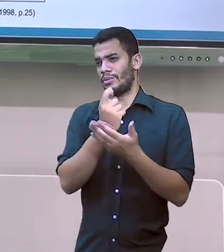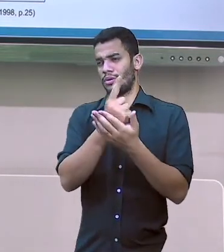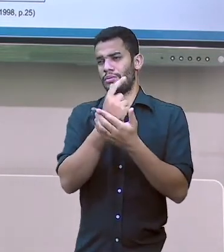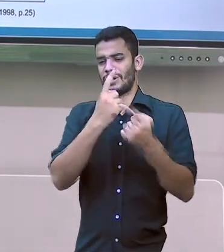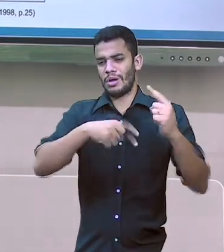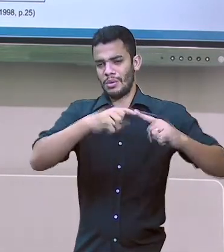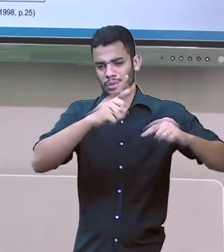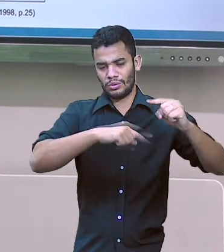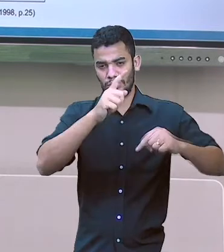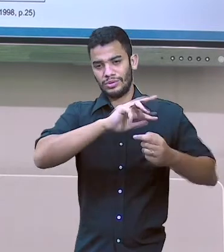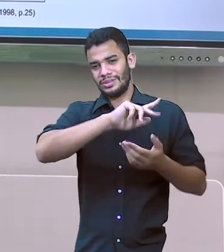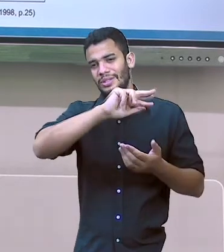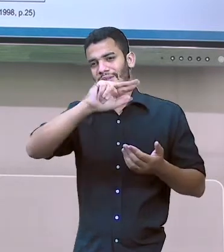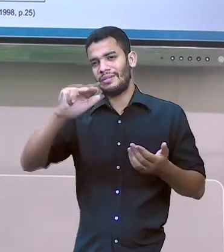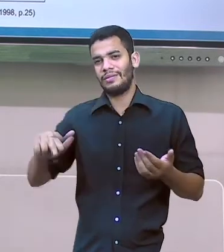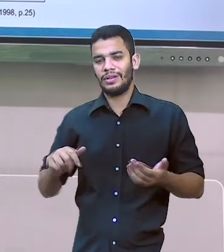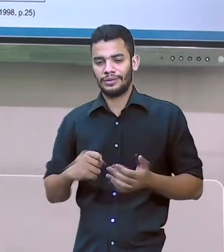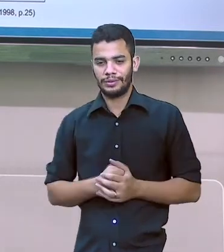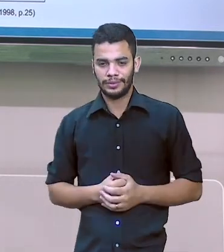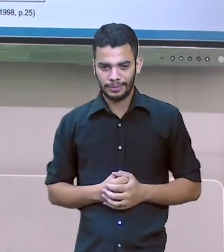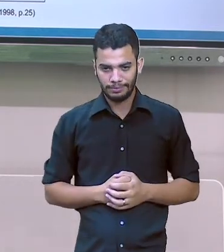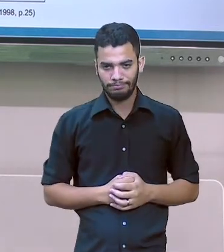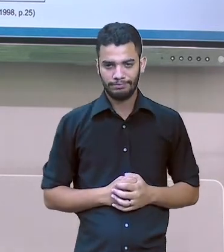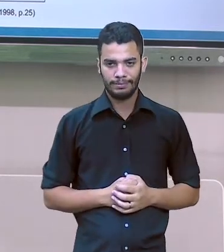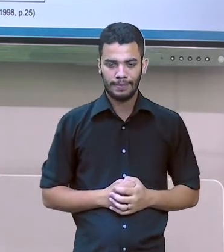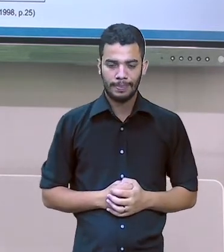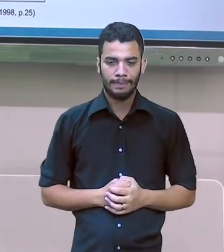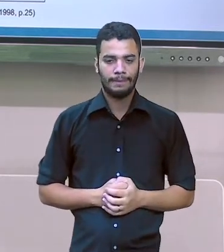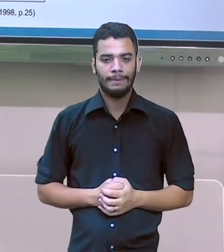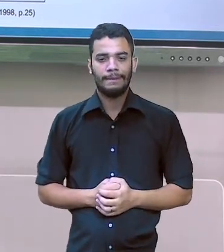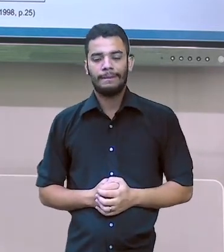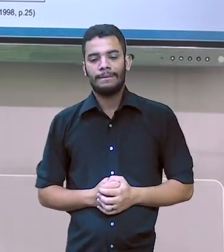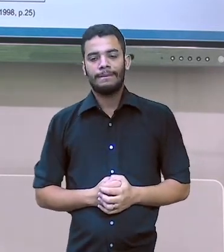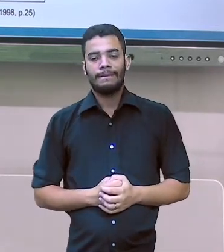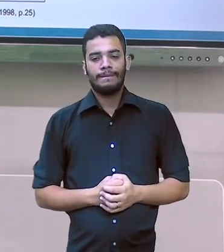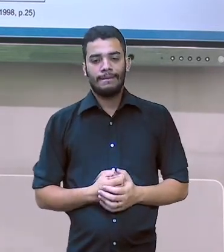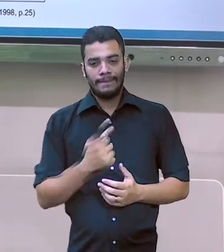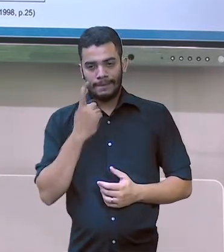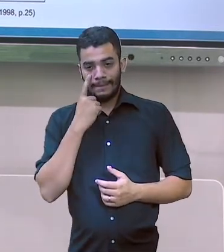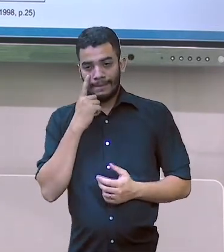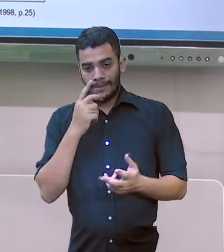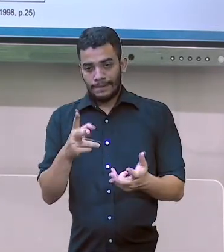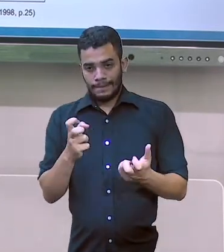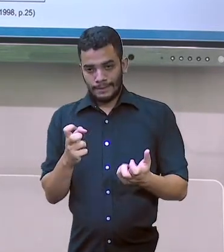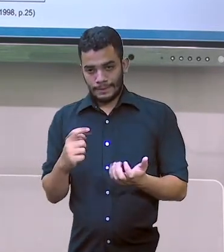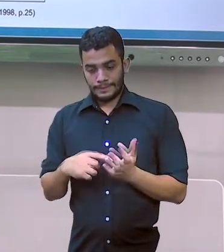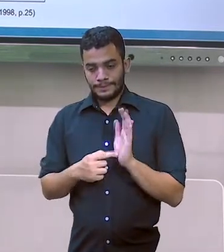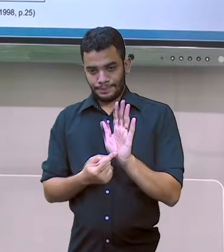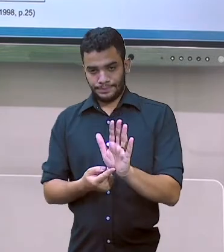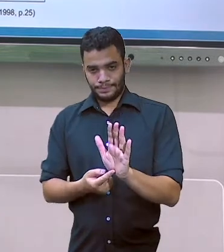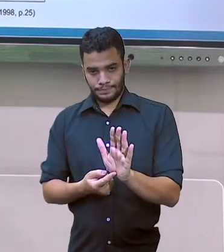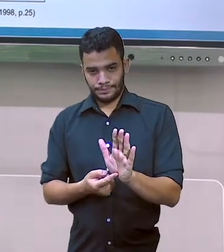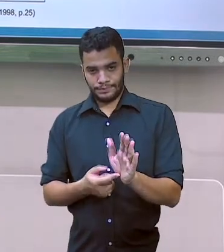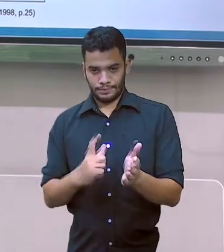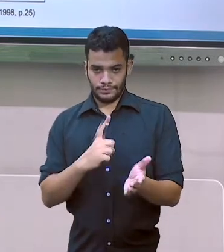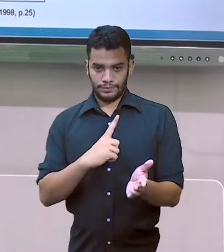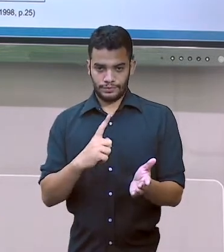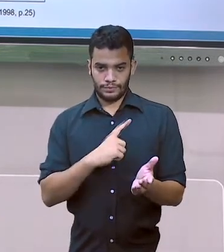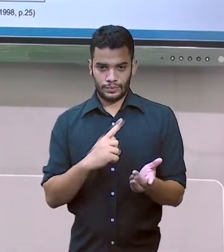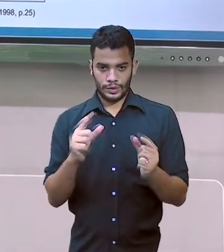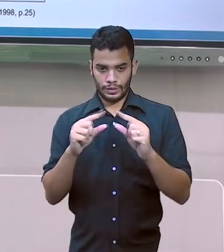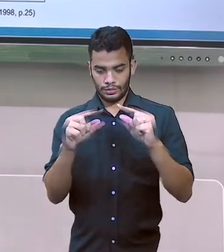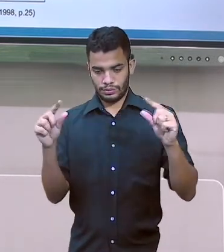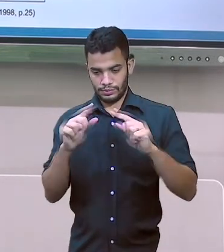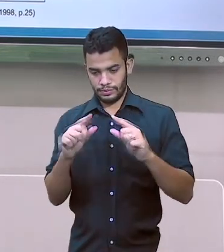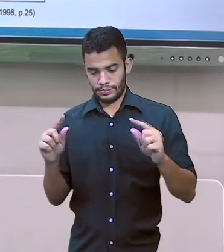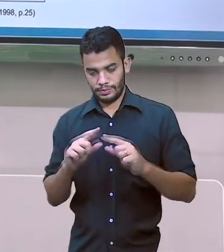essa industrialização a acontecer aqui. Aqui nós temos uma legenda para que você possa ler esse mapa com